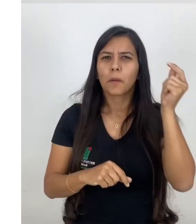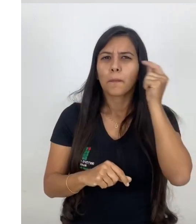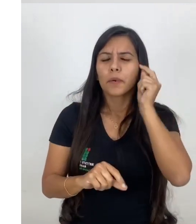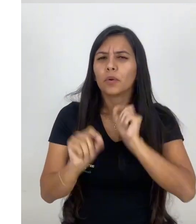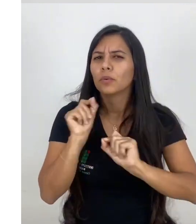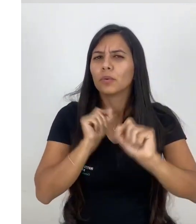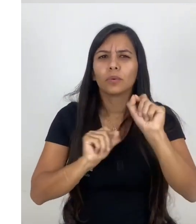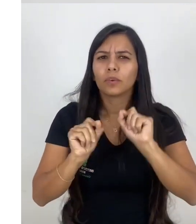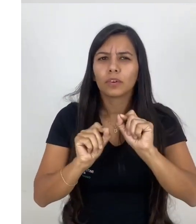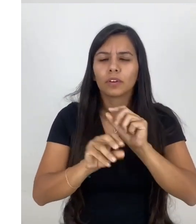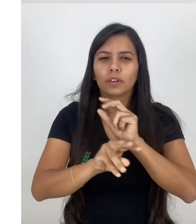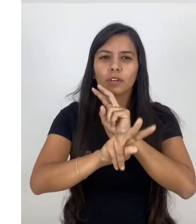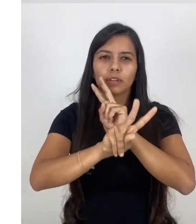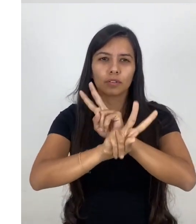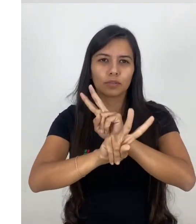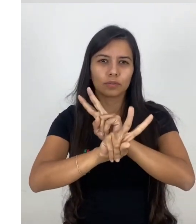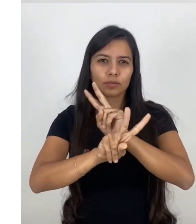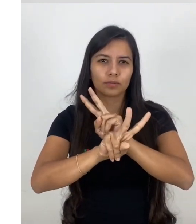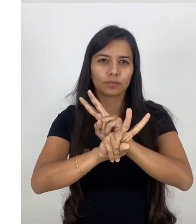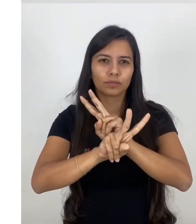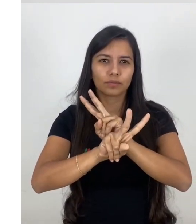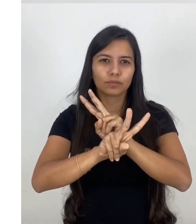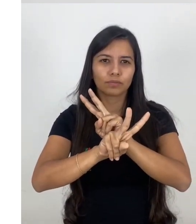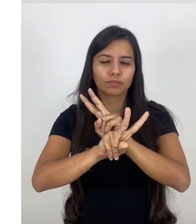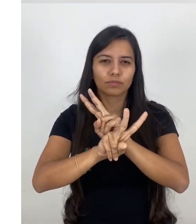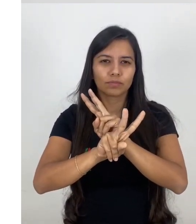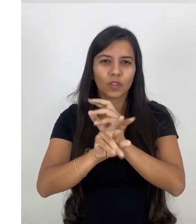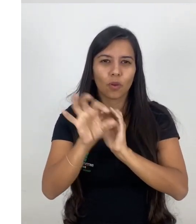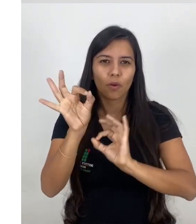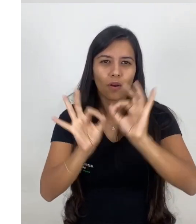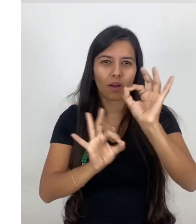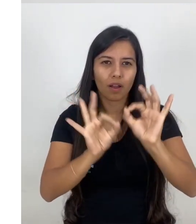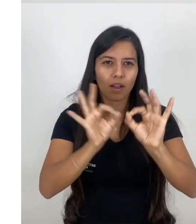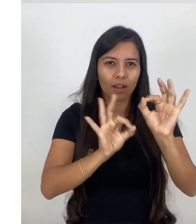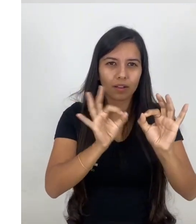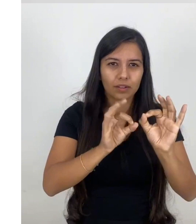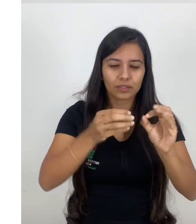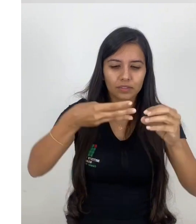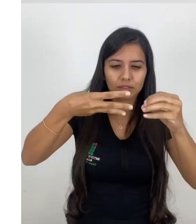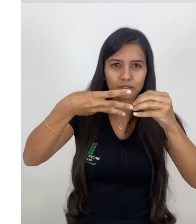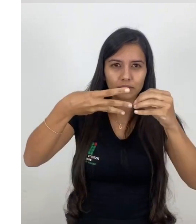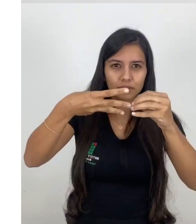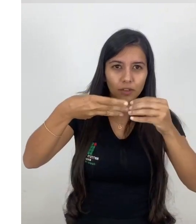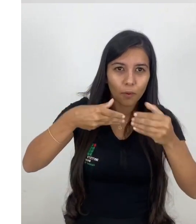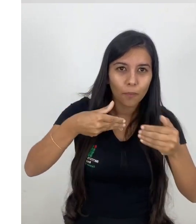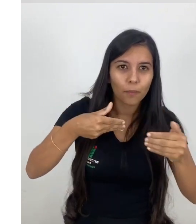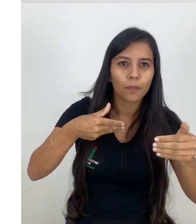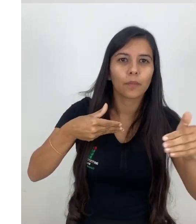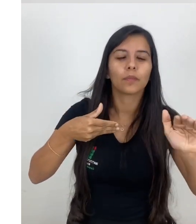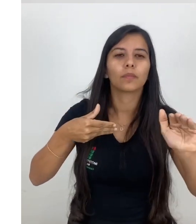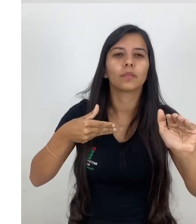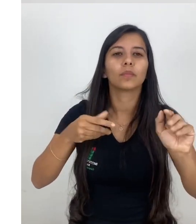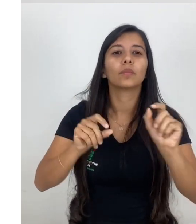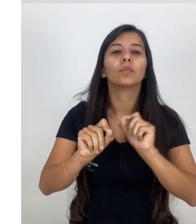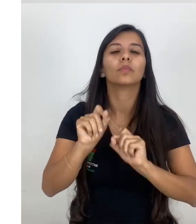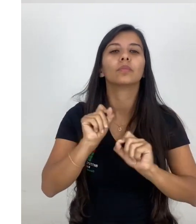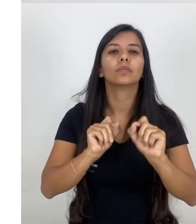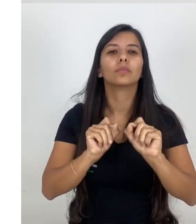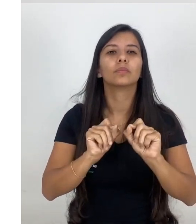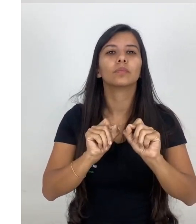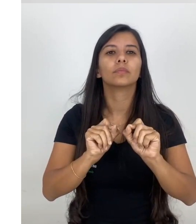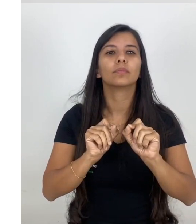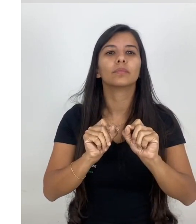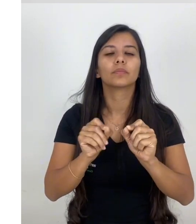pense o seguinte: se os cromossomos estão alinhados no meio da célula, é porque a próxima fase que vai